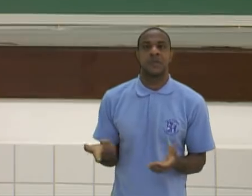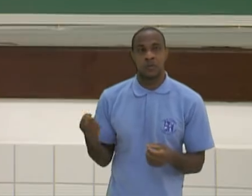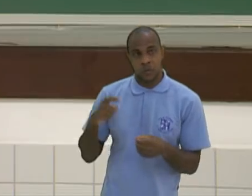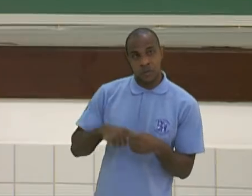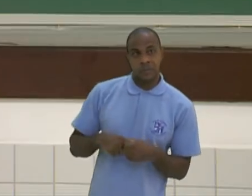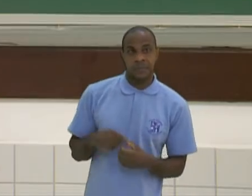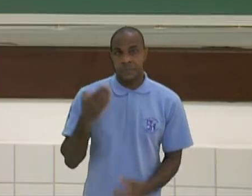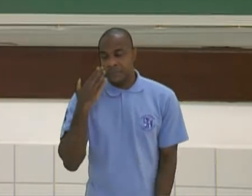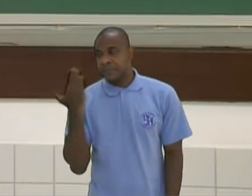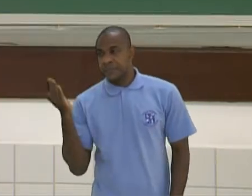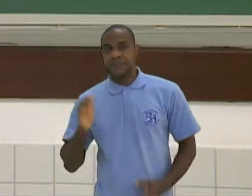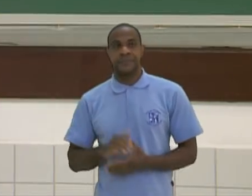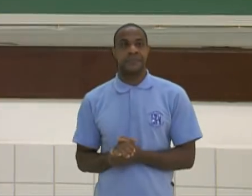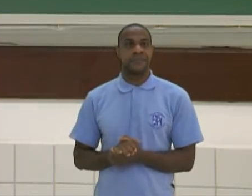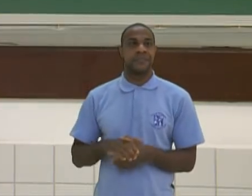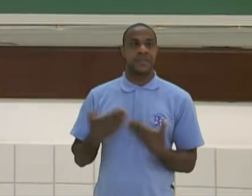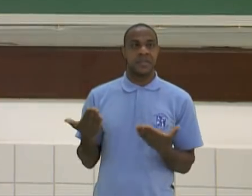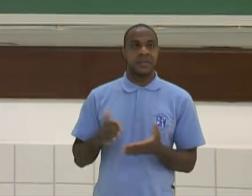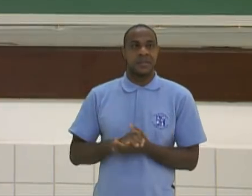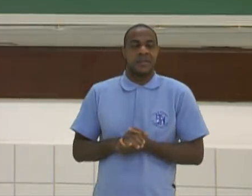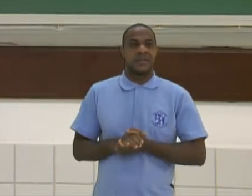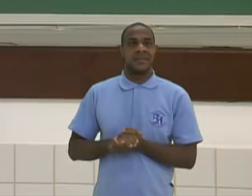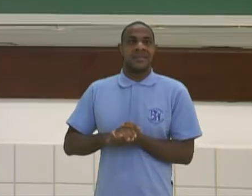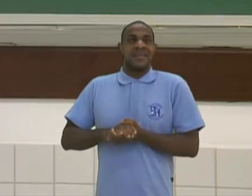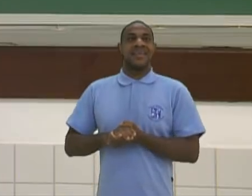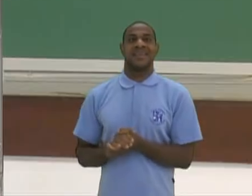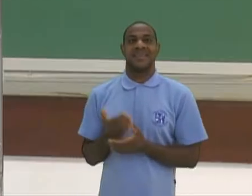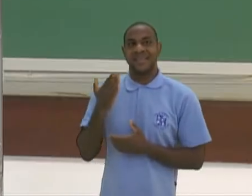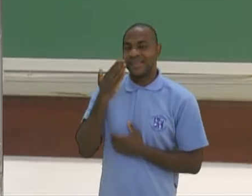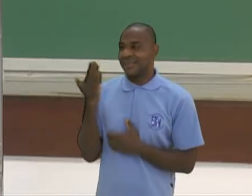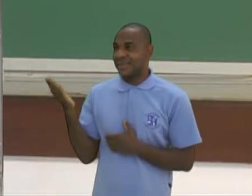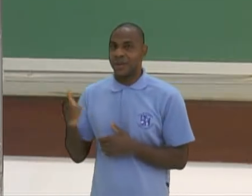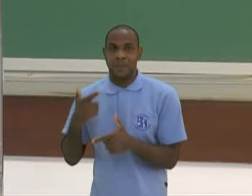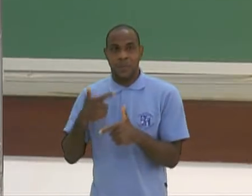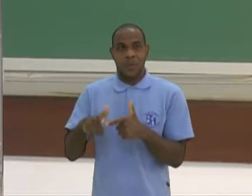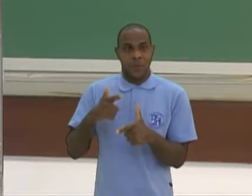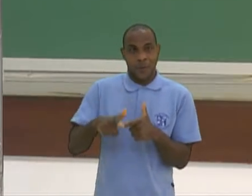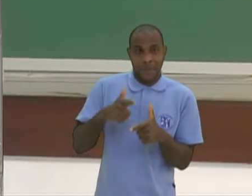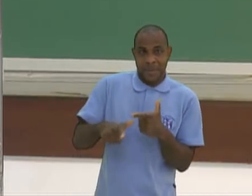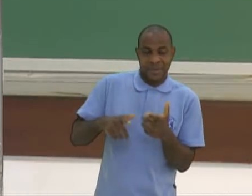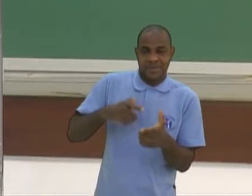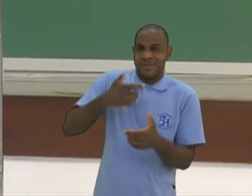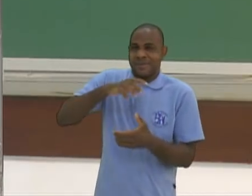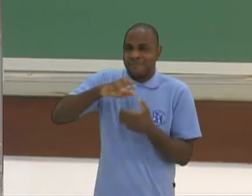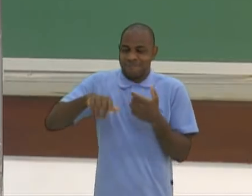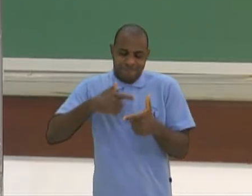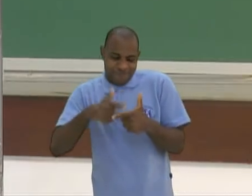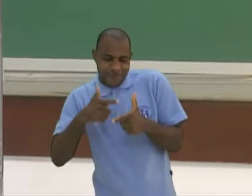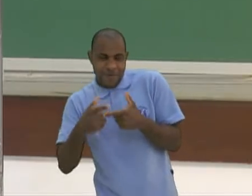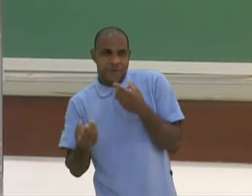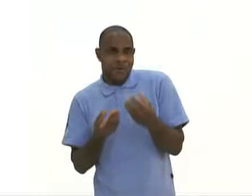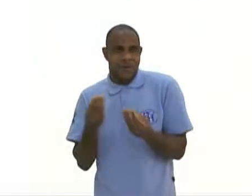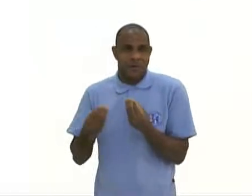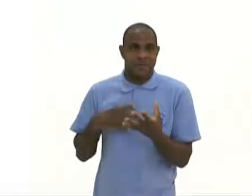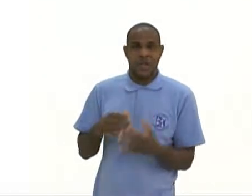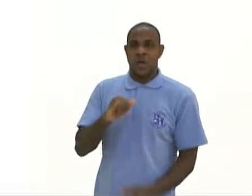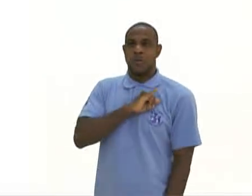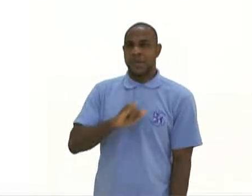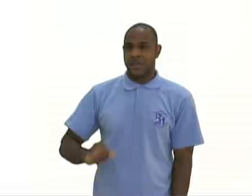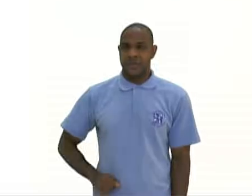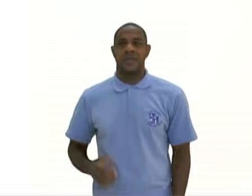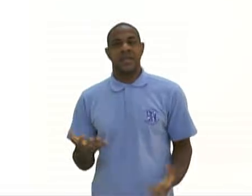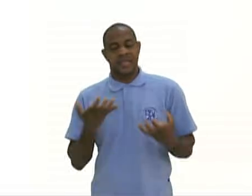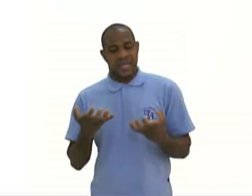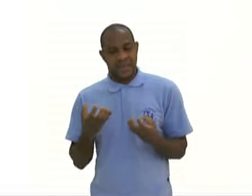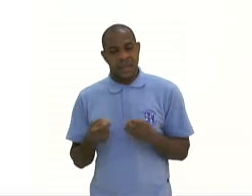Voltei? Vamos juntos? Para muitos romanos empobrecidos, em consequência da crise, a religião oficial e o culto ao imperador já não traziam tanta esperança de dias melhores,